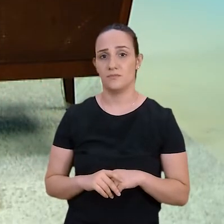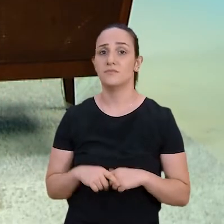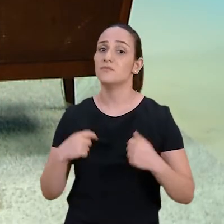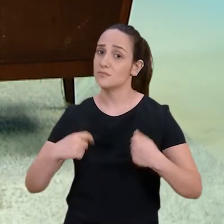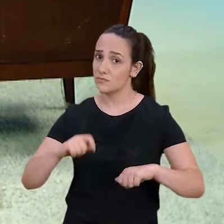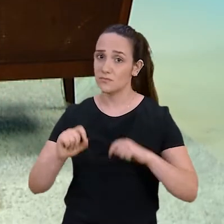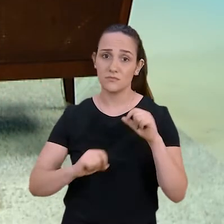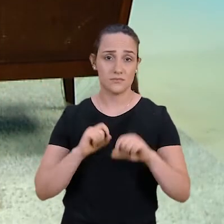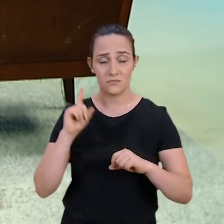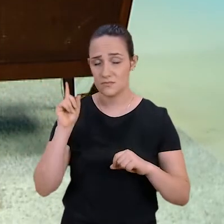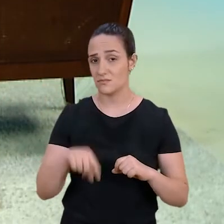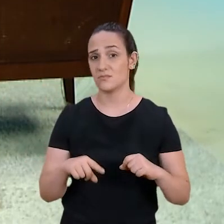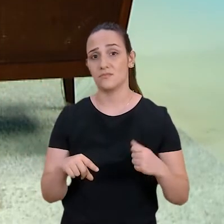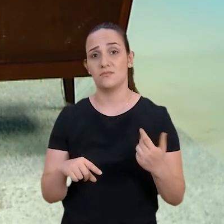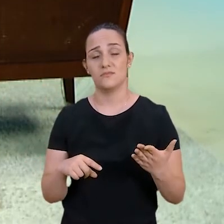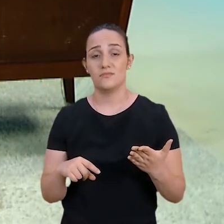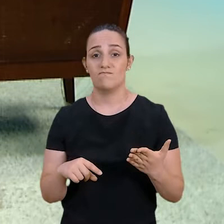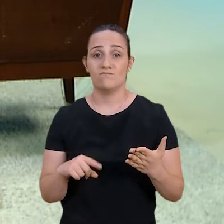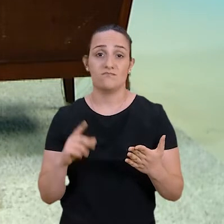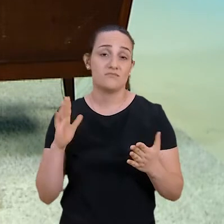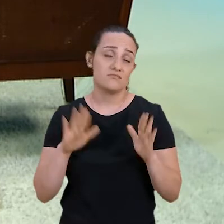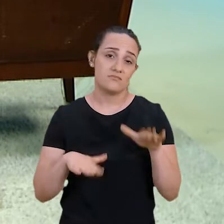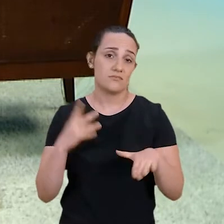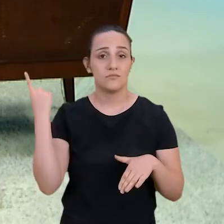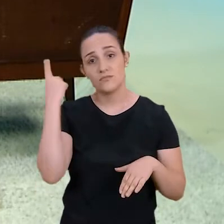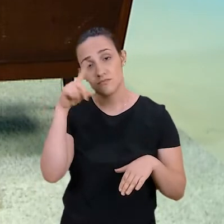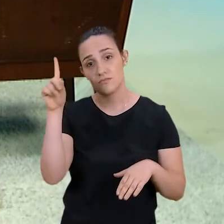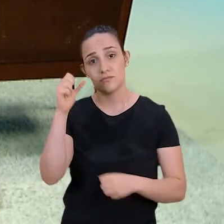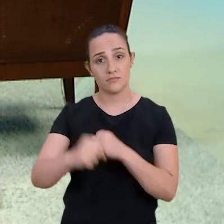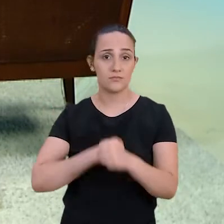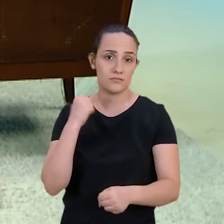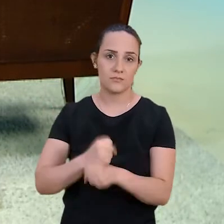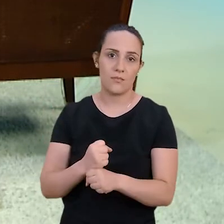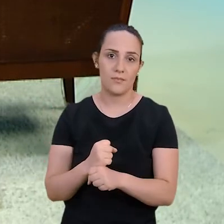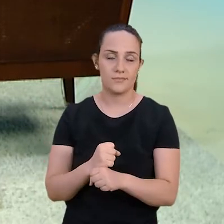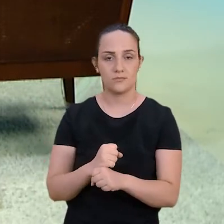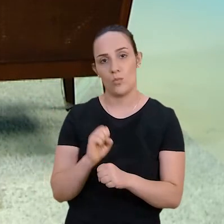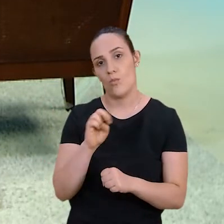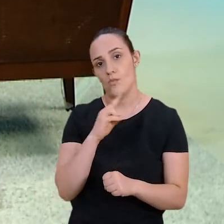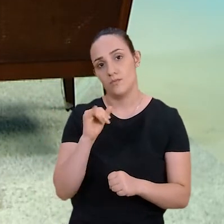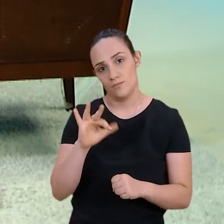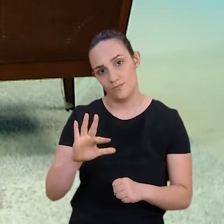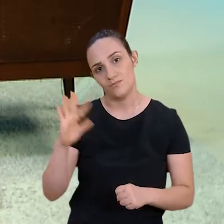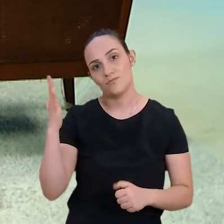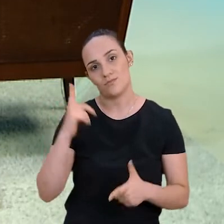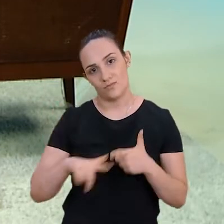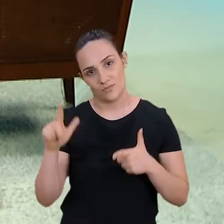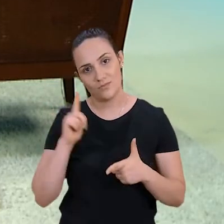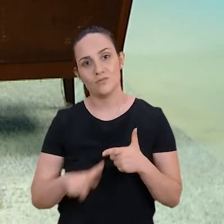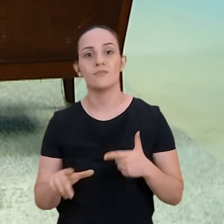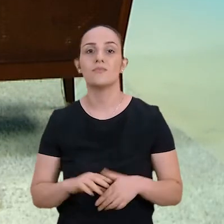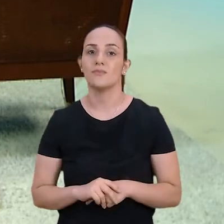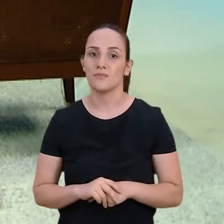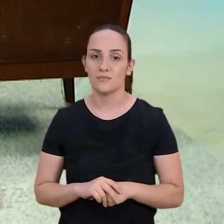que realmente, pelo menos, às vezes, uma vez por ano, como ela disse, ou quando a coisa aperta, como ela falou, você correr